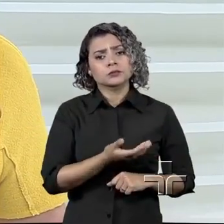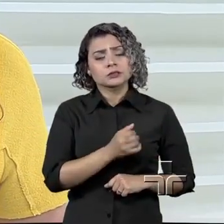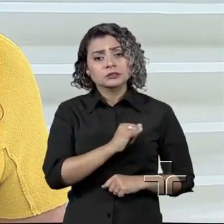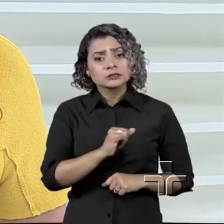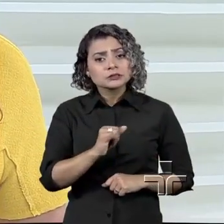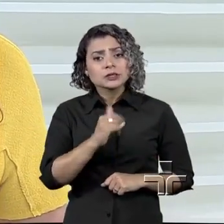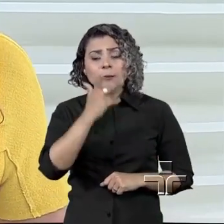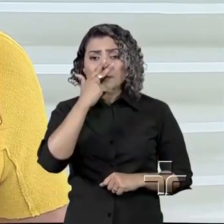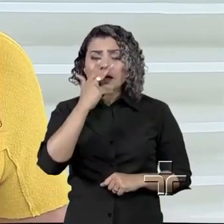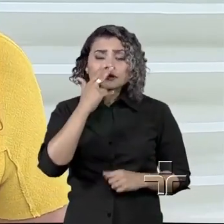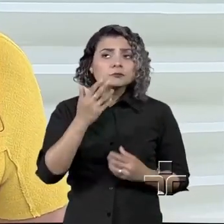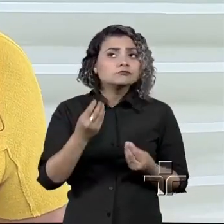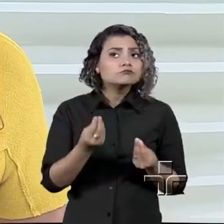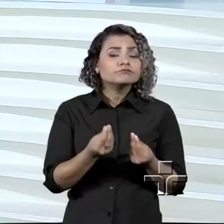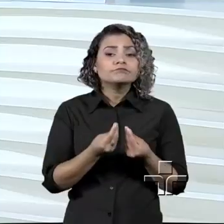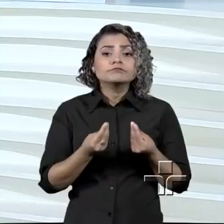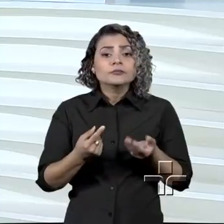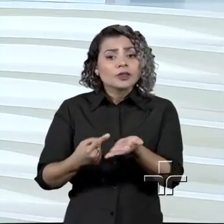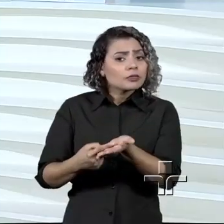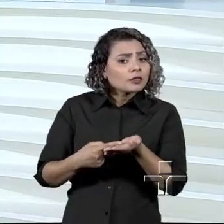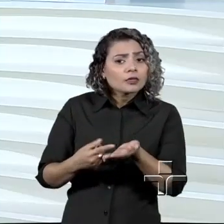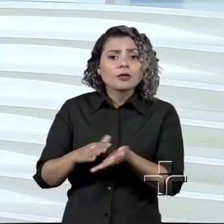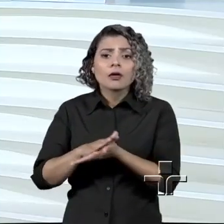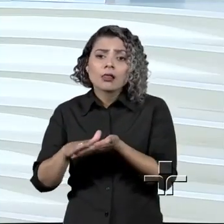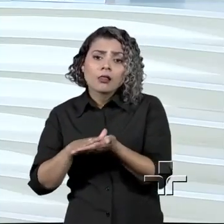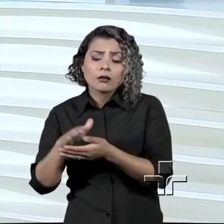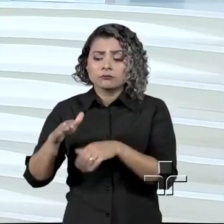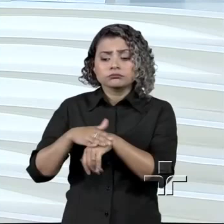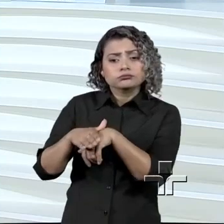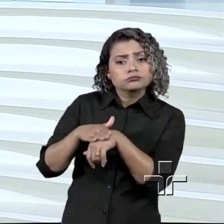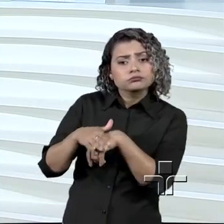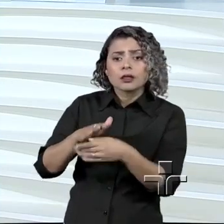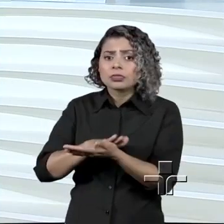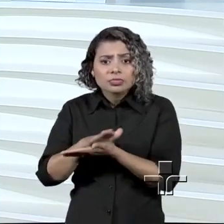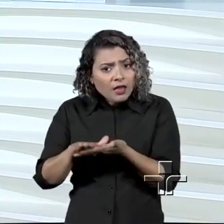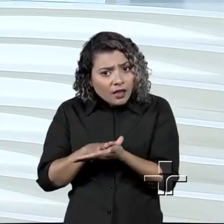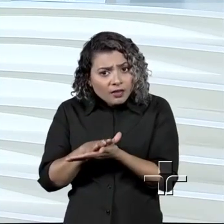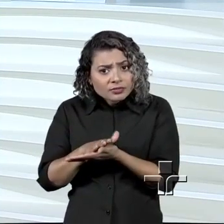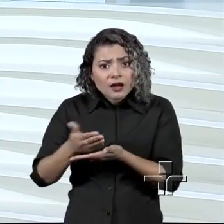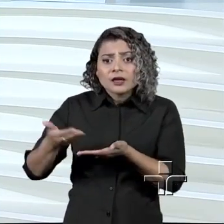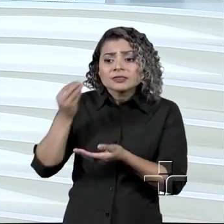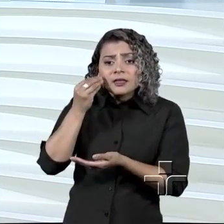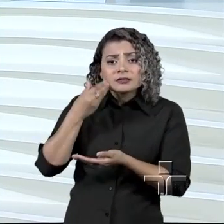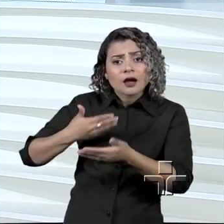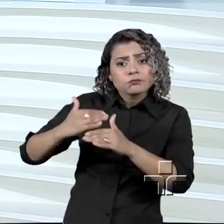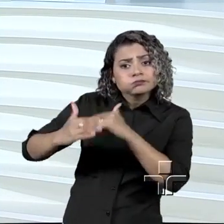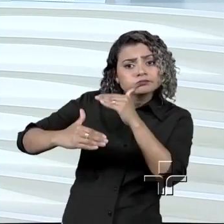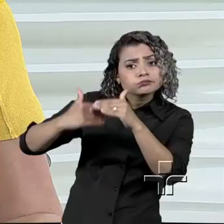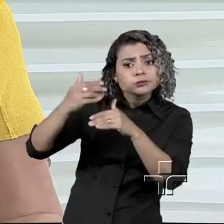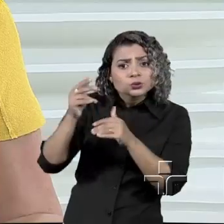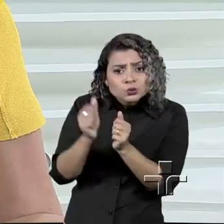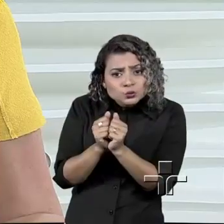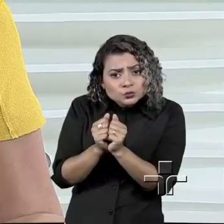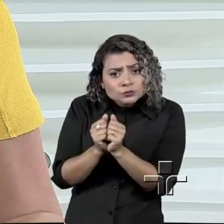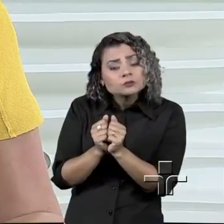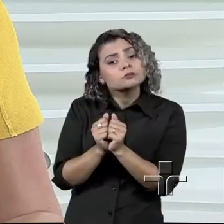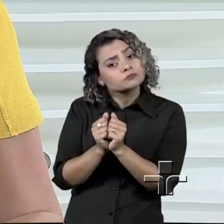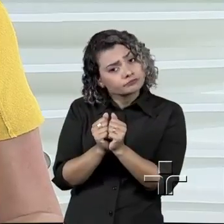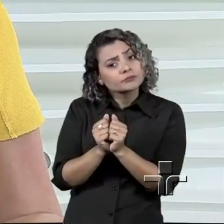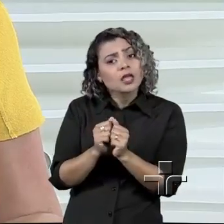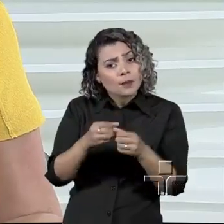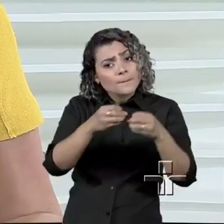esses quadros, né, dialogando, tentando construir junto, isso pode ser